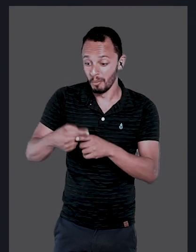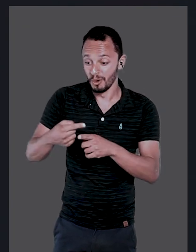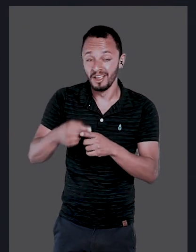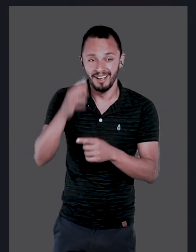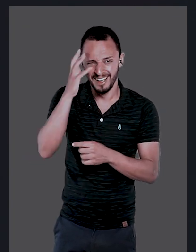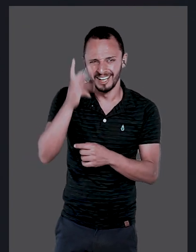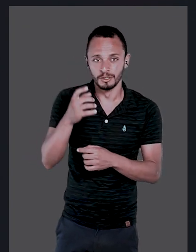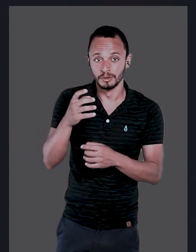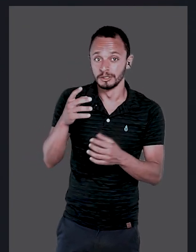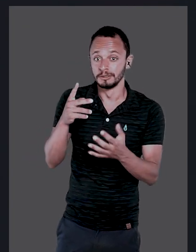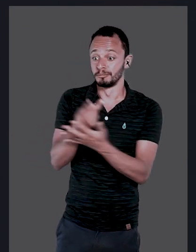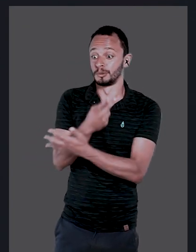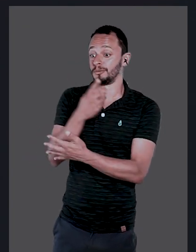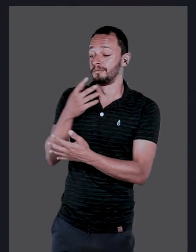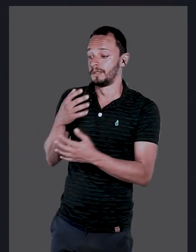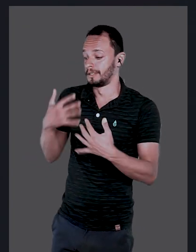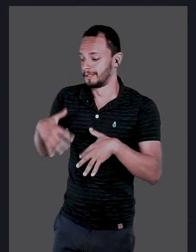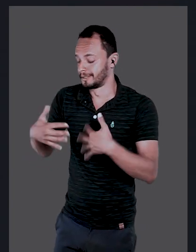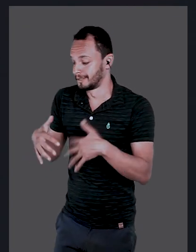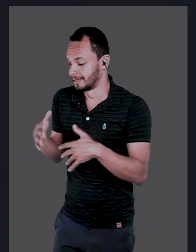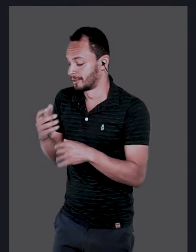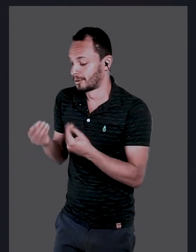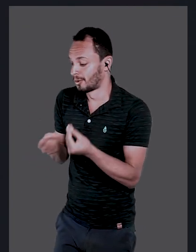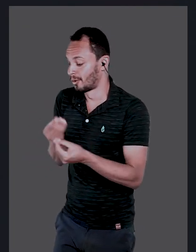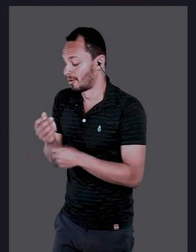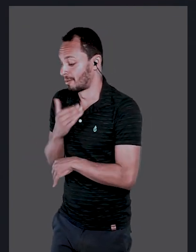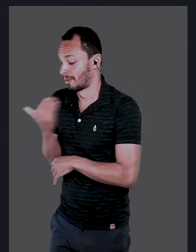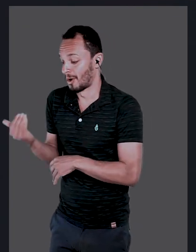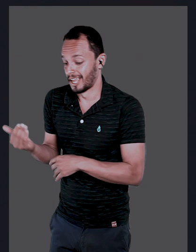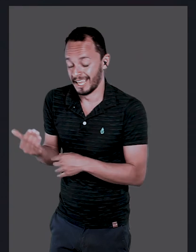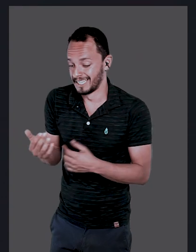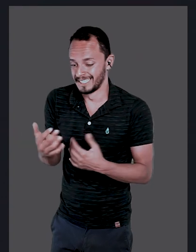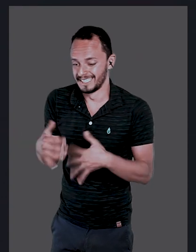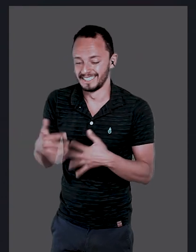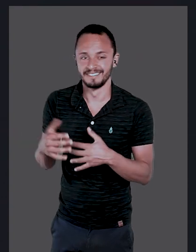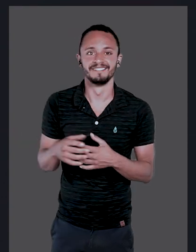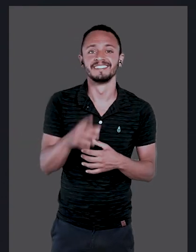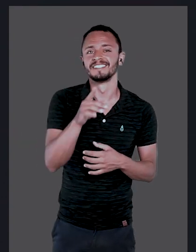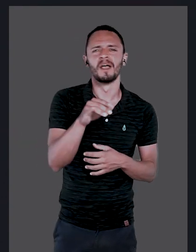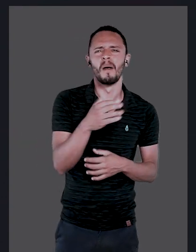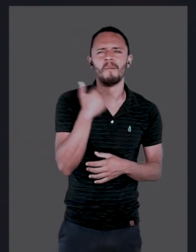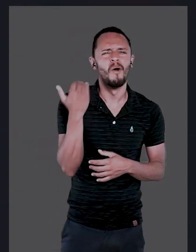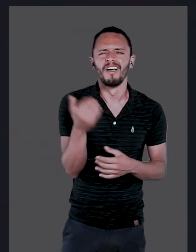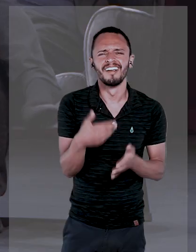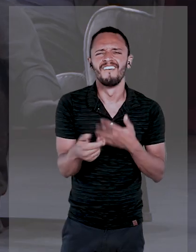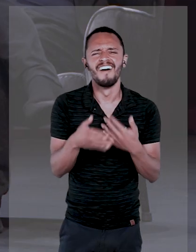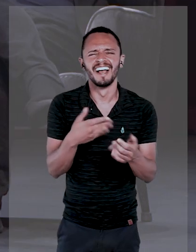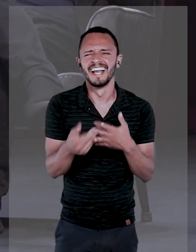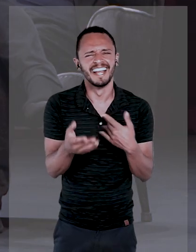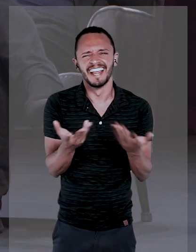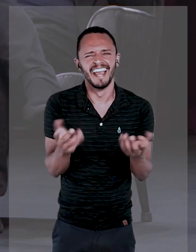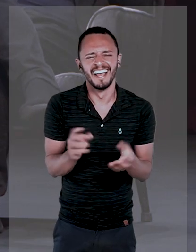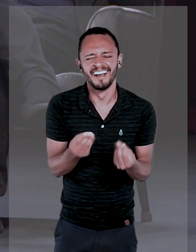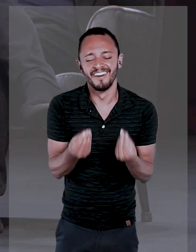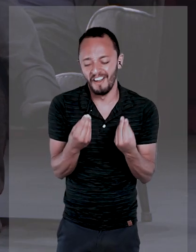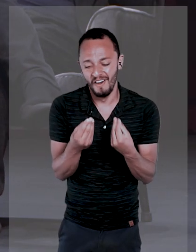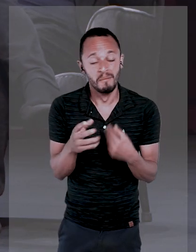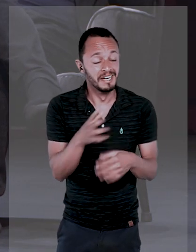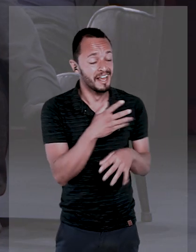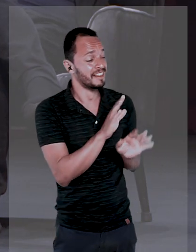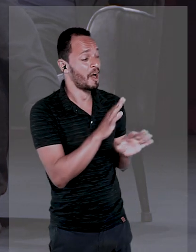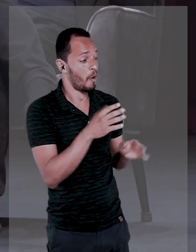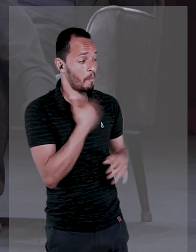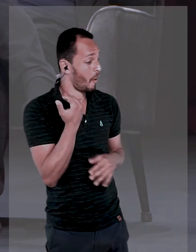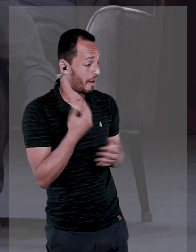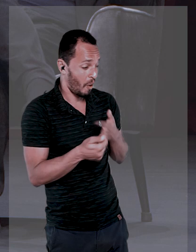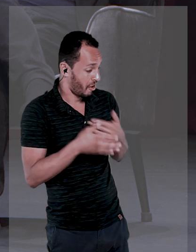talentoso para morrer, porque eu acho que vou morrer bem assim. Eu acho que vai ser bom. É estranho dizer isto. O Walter acha que vai morrer a qualquer